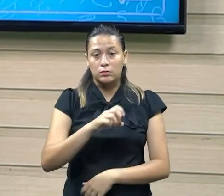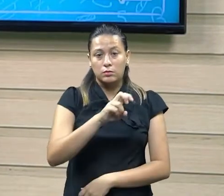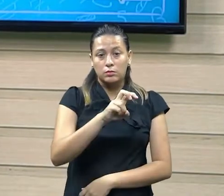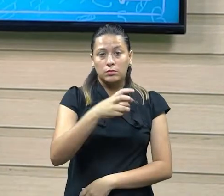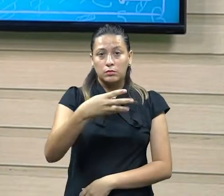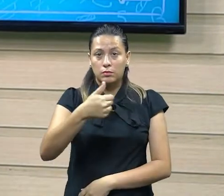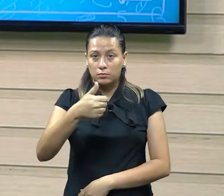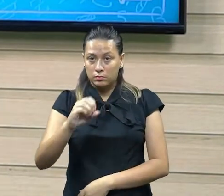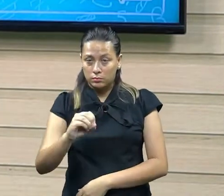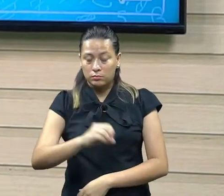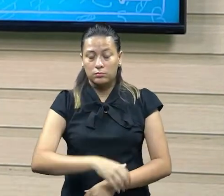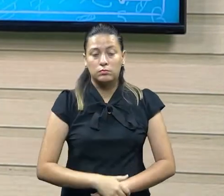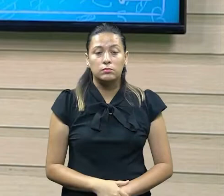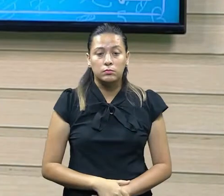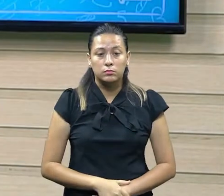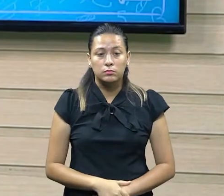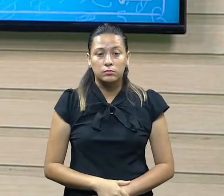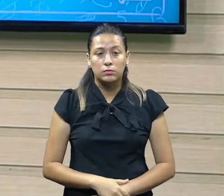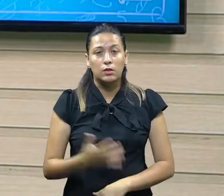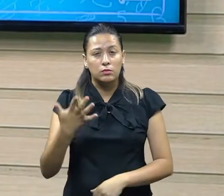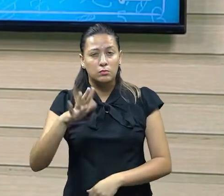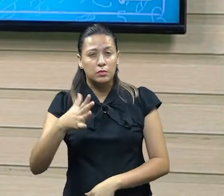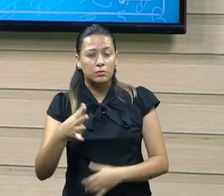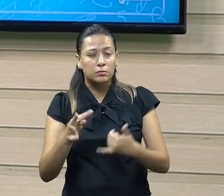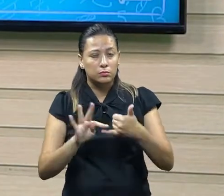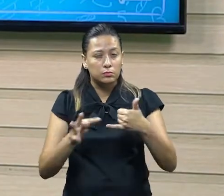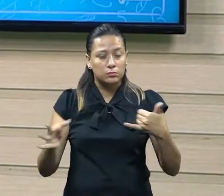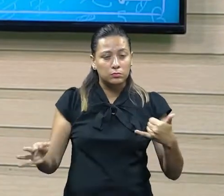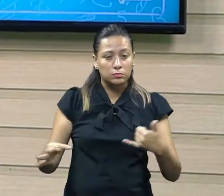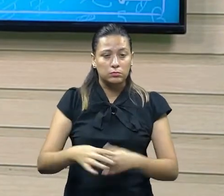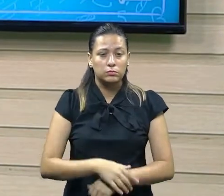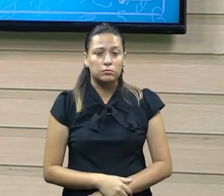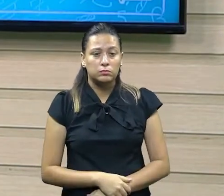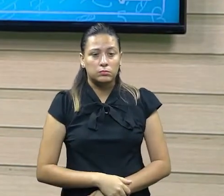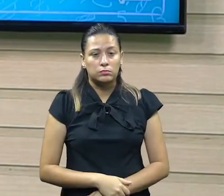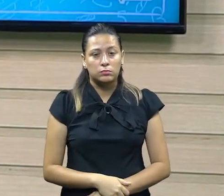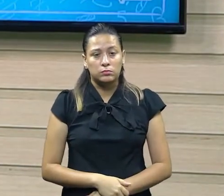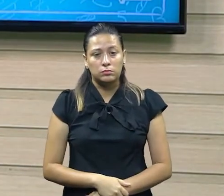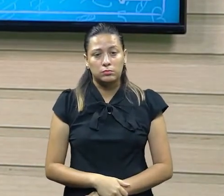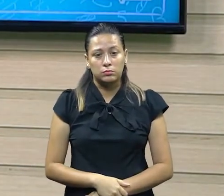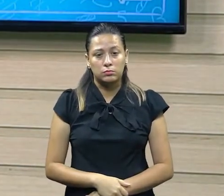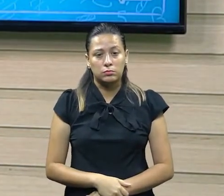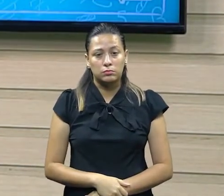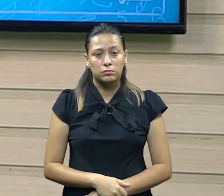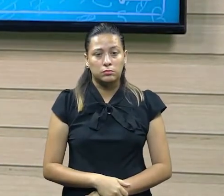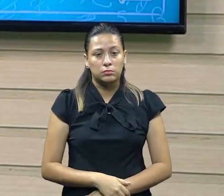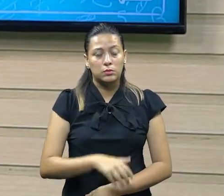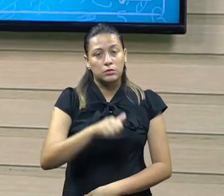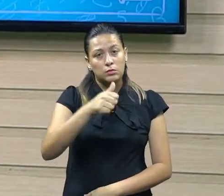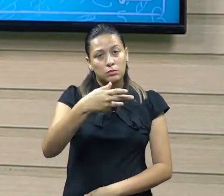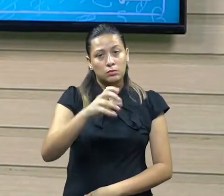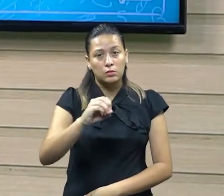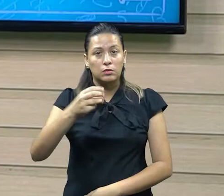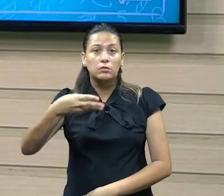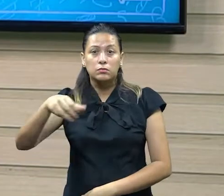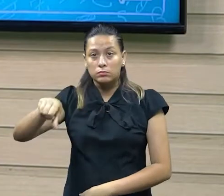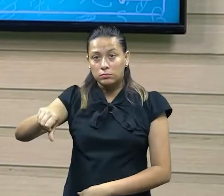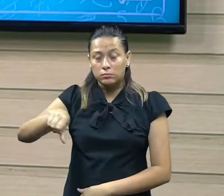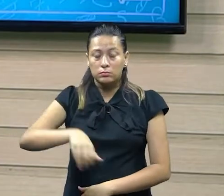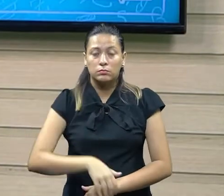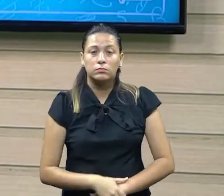5410, e de média tensão, a NBR 14039.